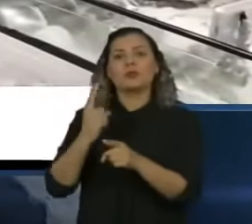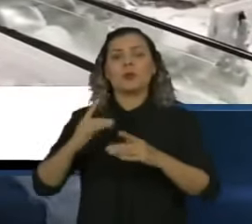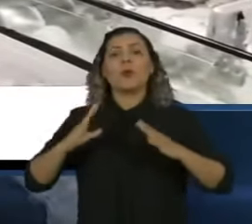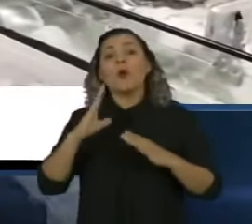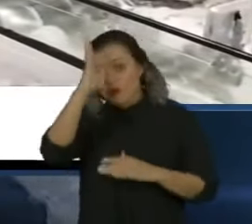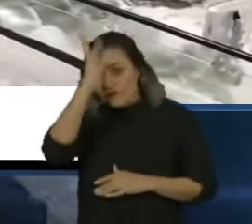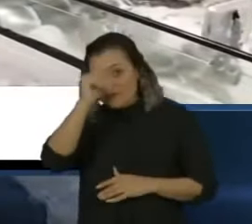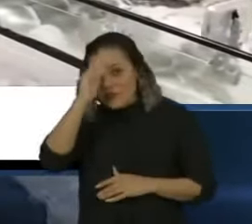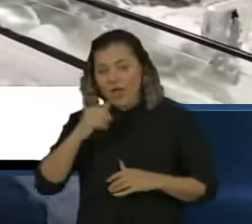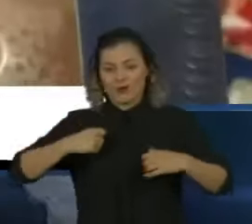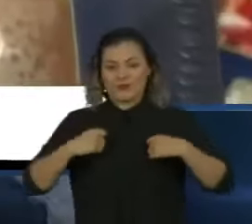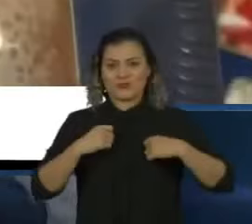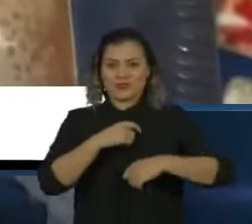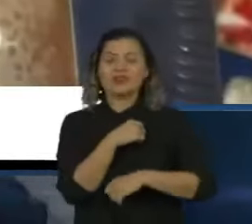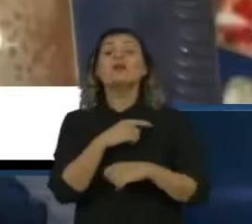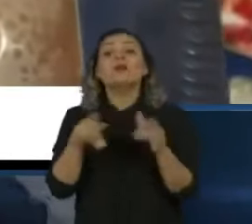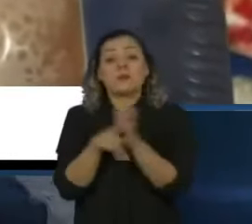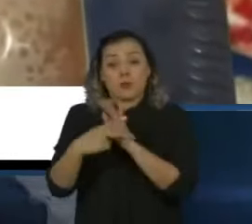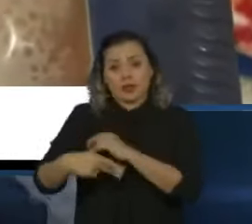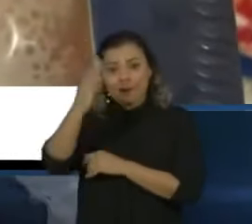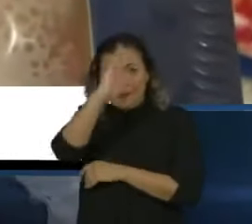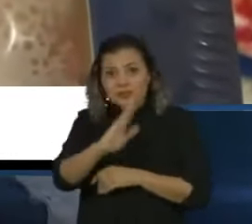frango congeladas vindas do Brasil.